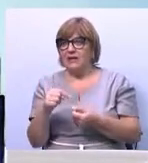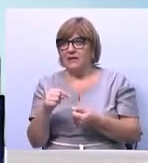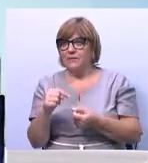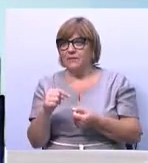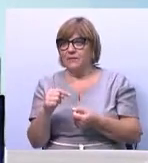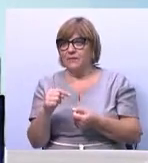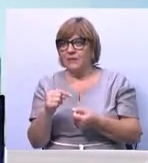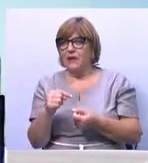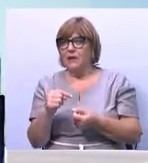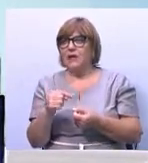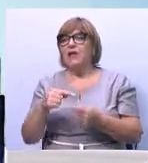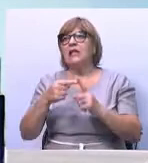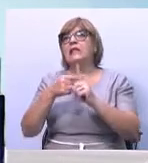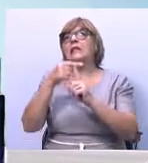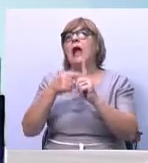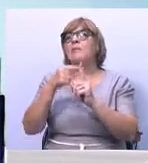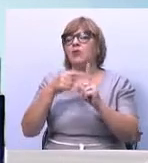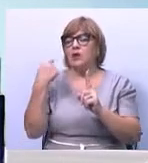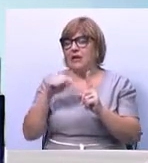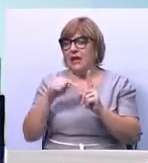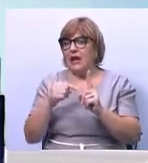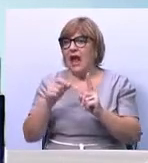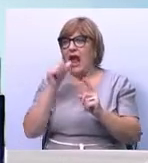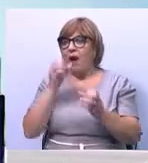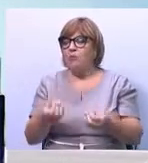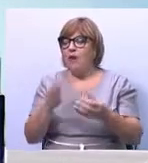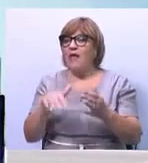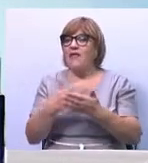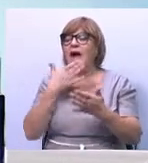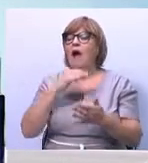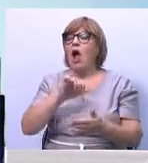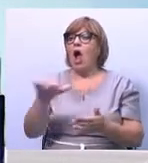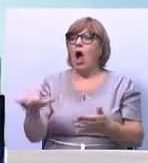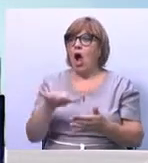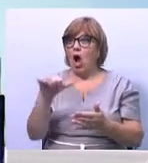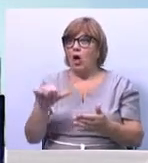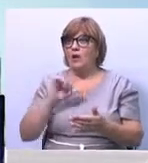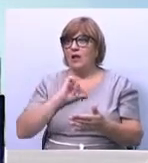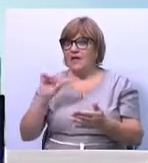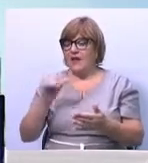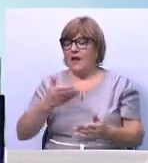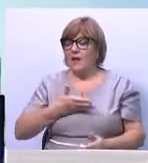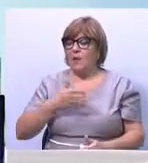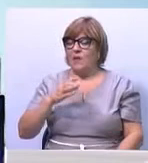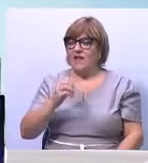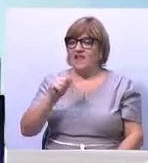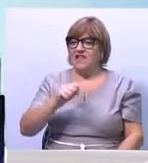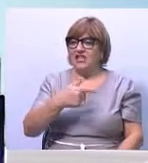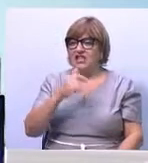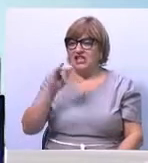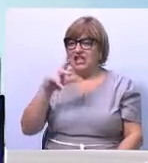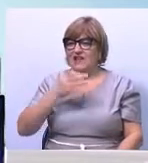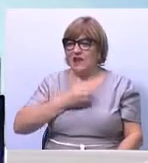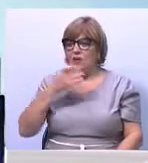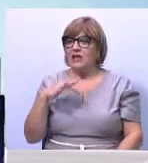a partir de determinadas temperaturas, ao evaporar, vai conduzir os óleos essenciais no destilador, no alambique, e vai fazer com que